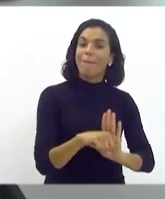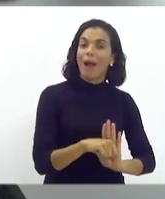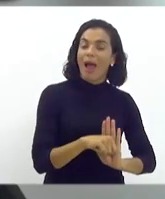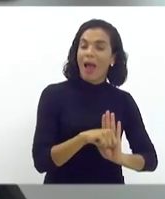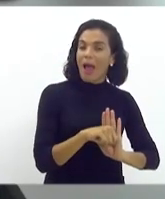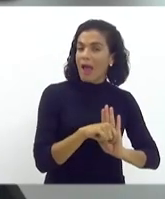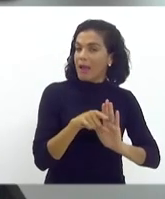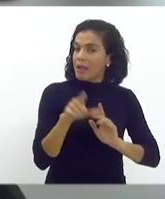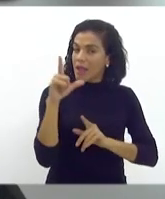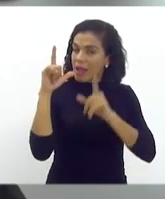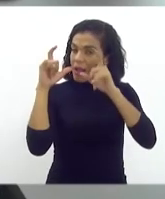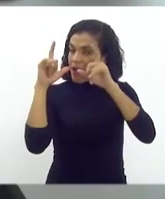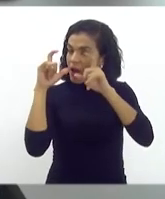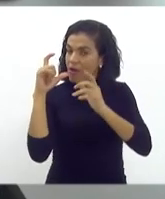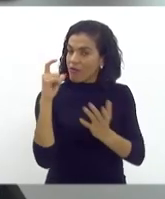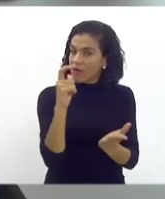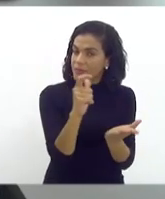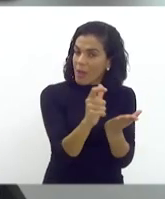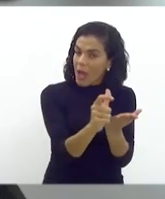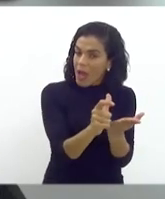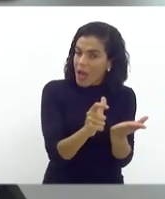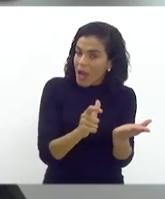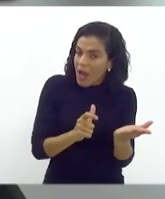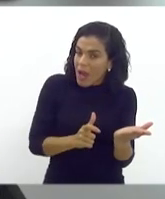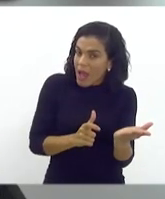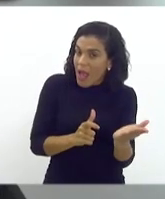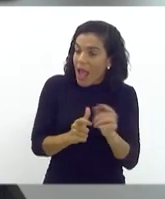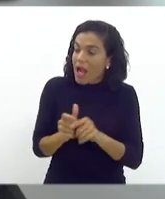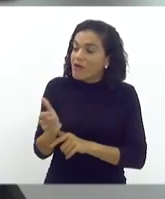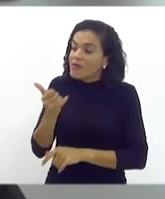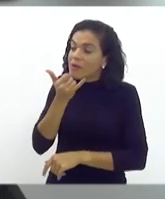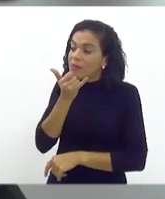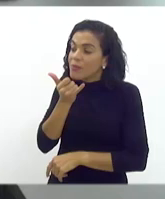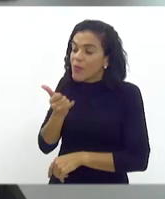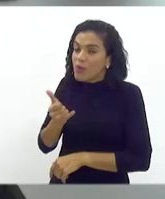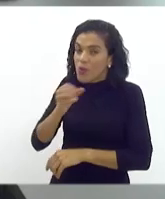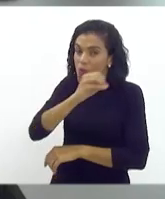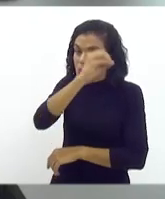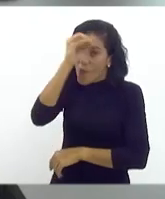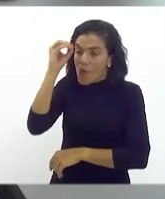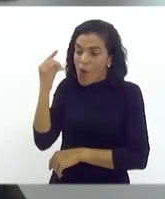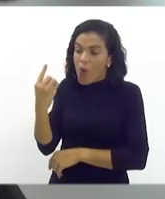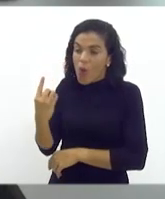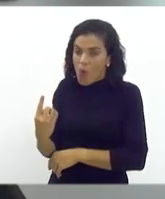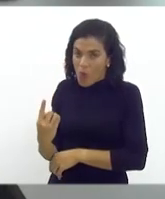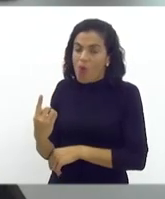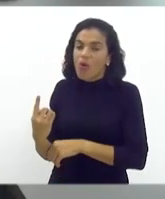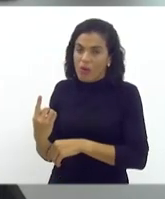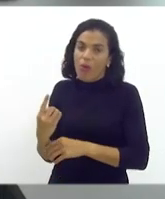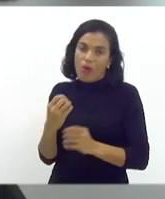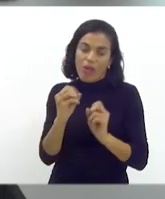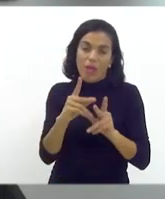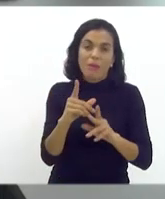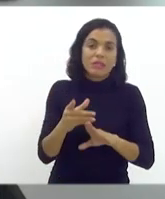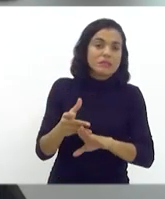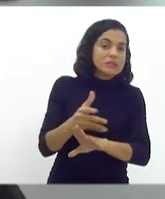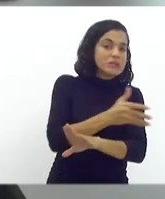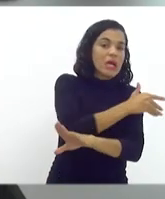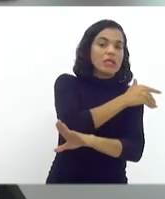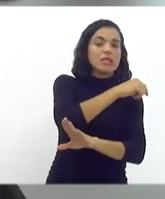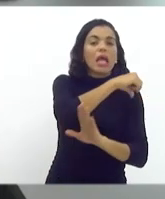a foto estivesse sendo sendo mantida Porque apesar dela ter sido inocentada nesse em outros ela já teria sido por exemplo